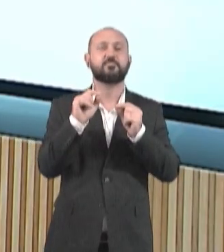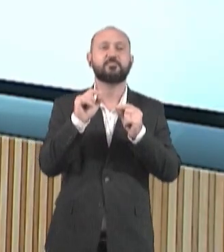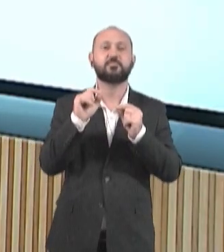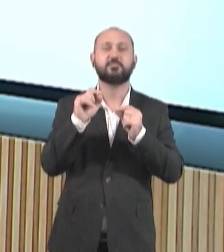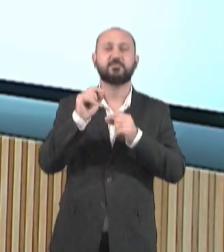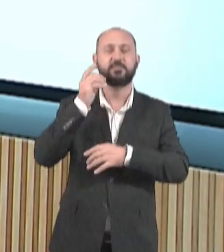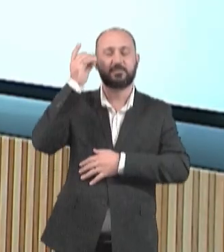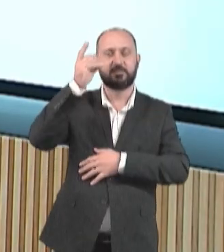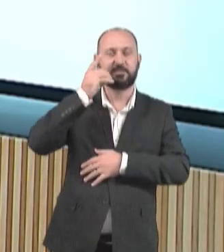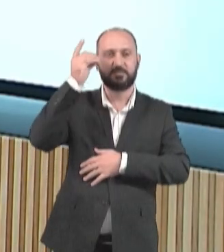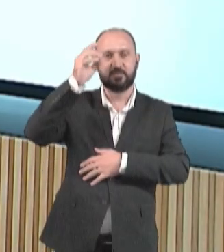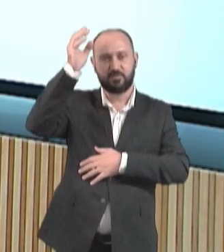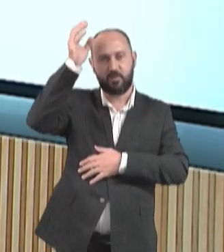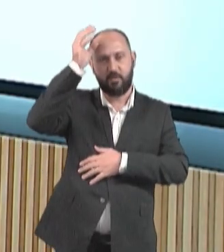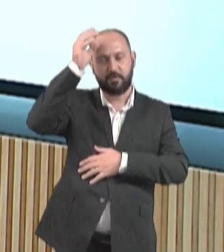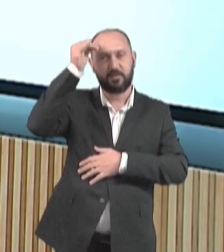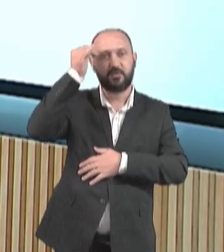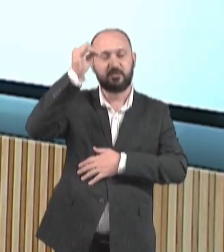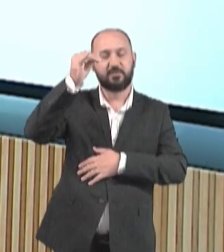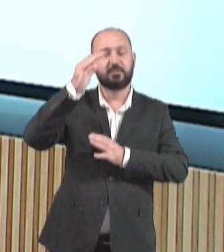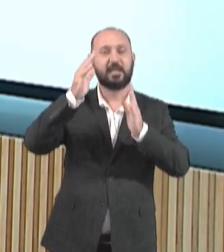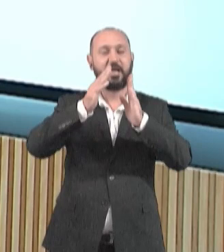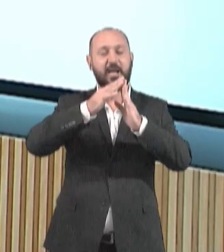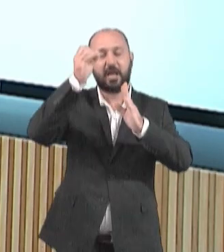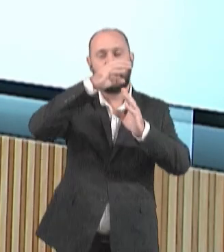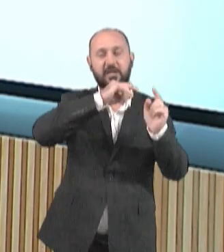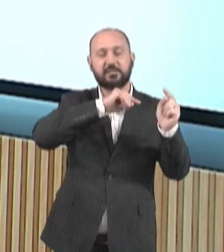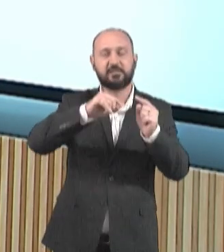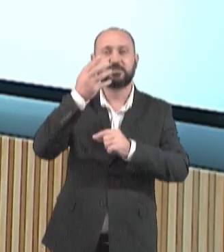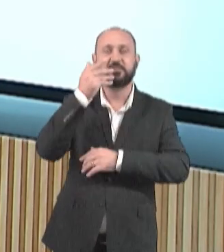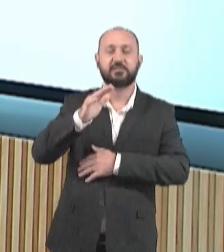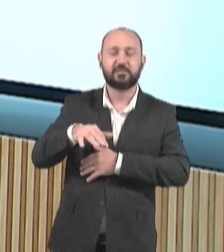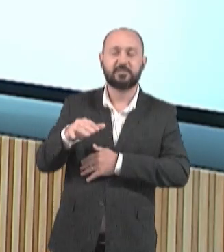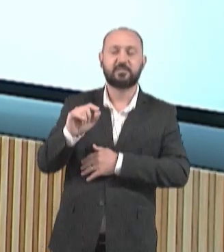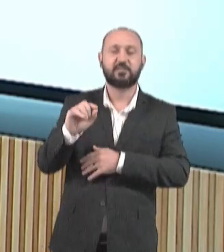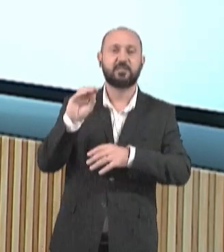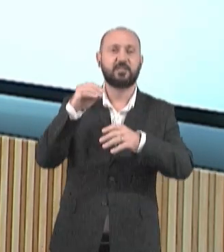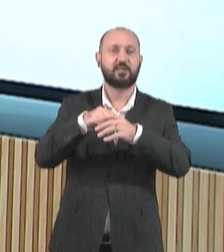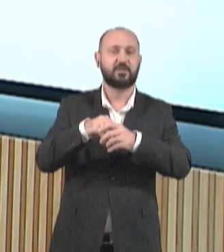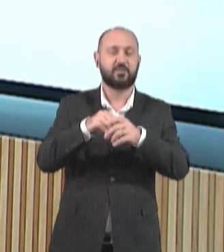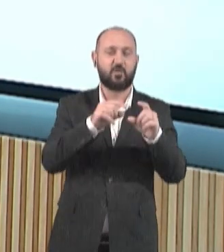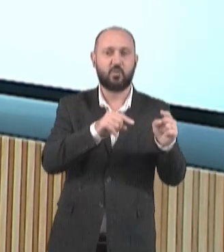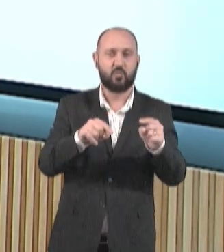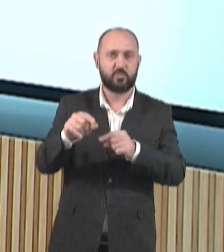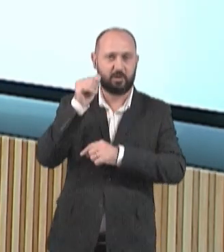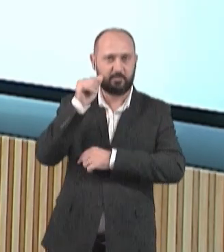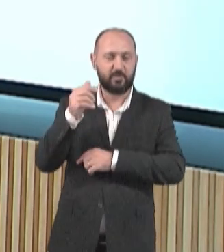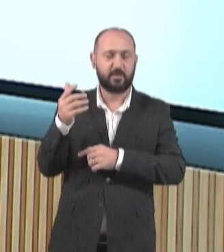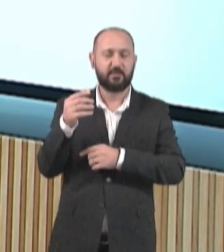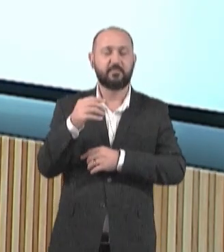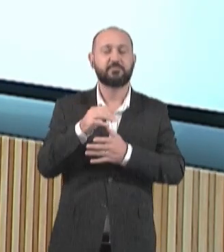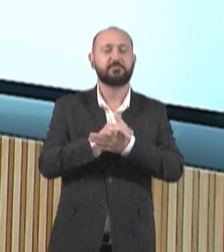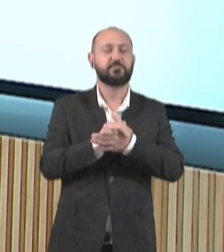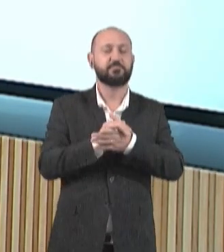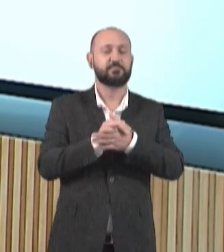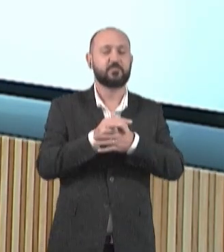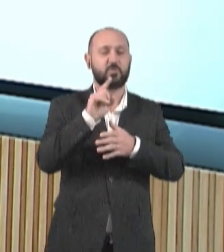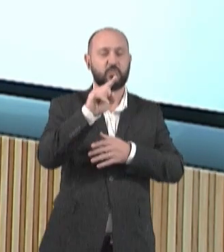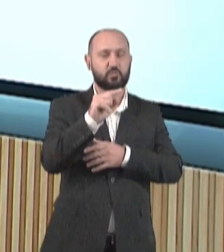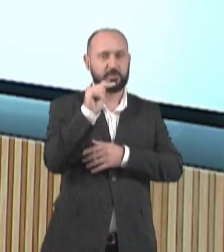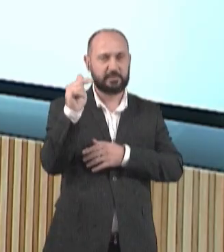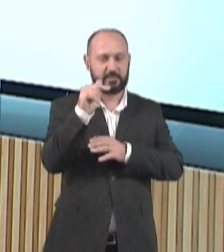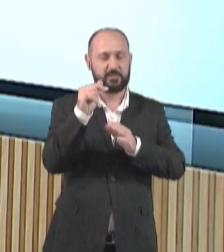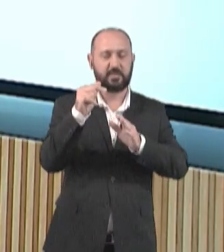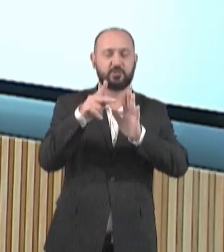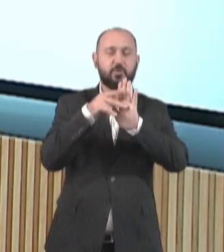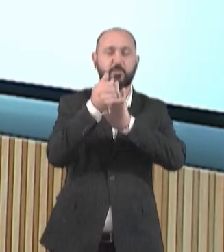a deputada, é conscientização e prevenção da violência doméstica, do abuso infantil e da violência contra a mulher. PL então